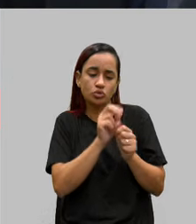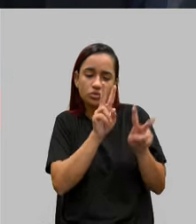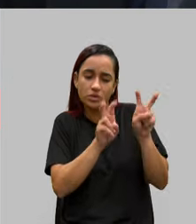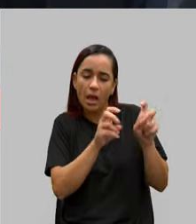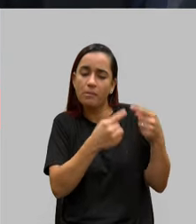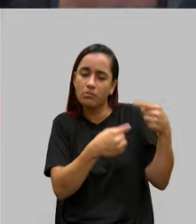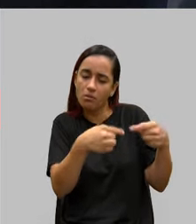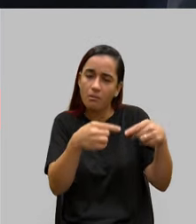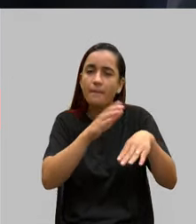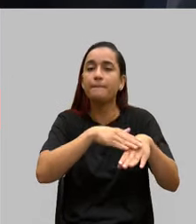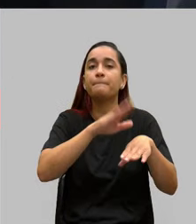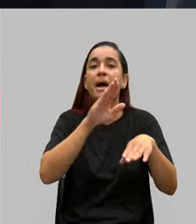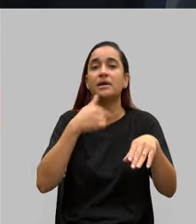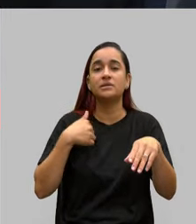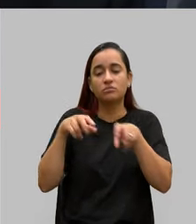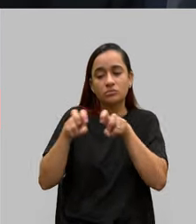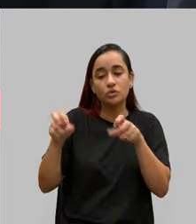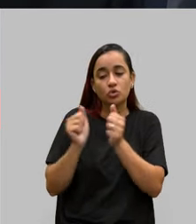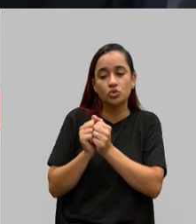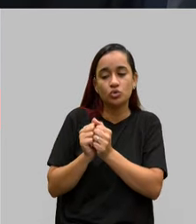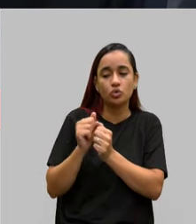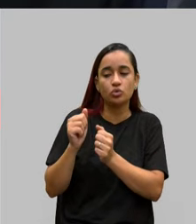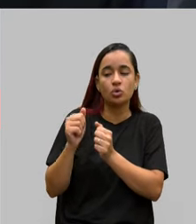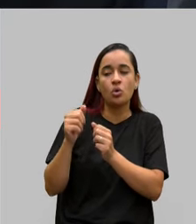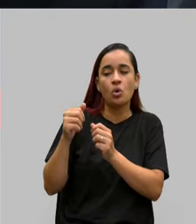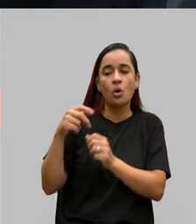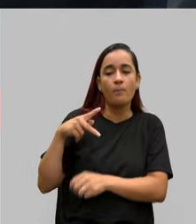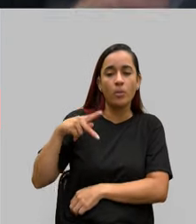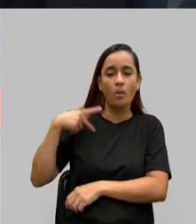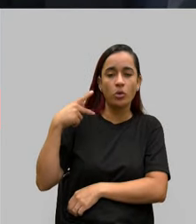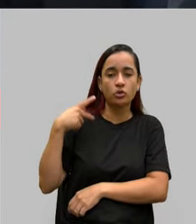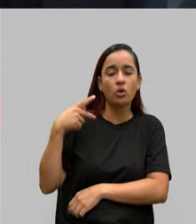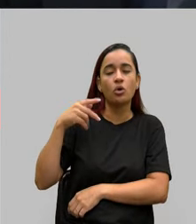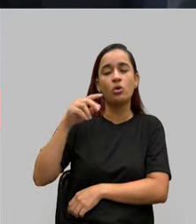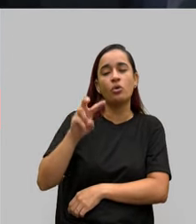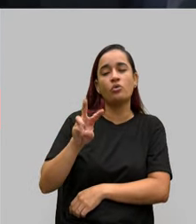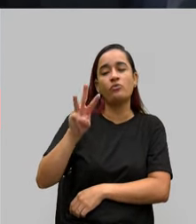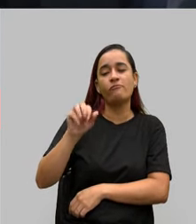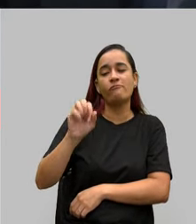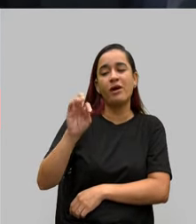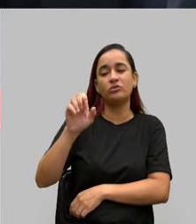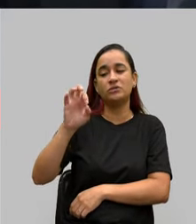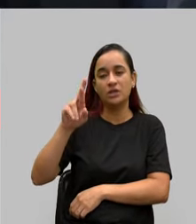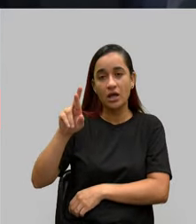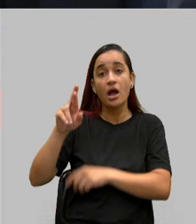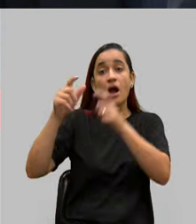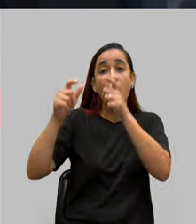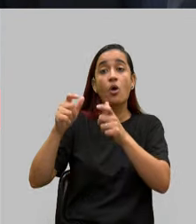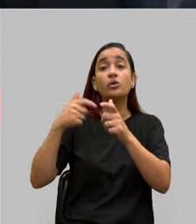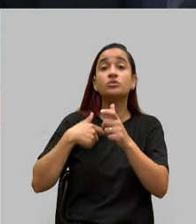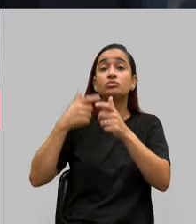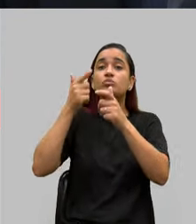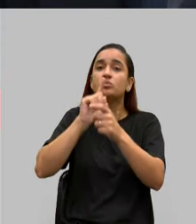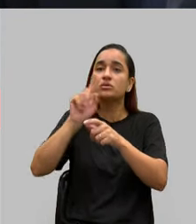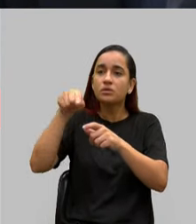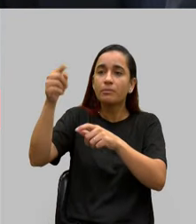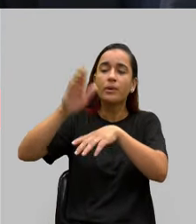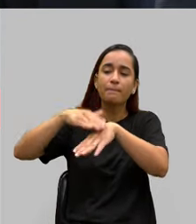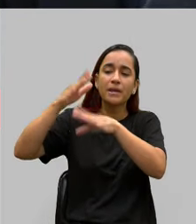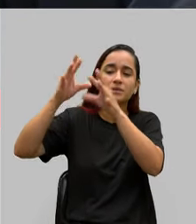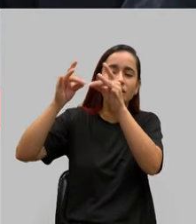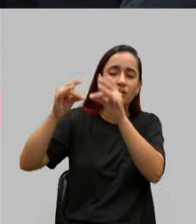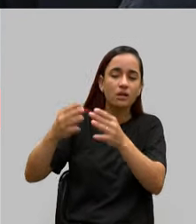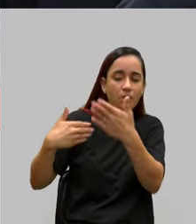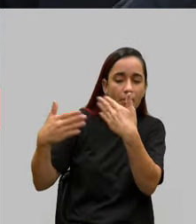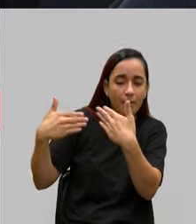promotor de justiça aqui presente onde eu vou deixar reservada a minha fala mais acurada né a gente